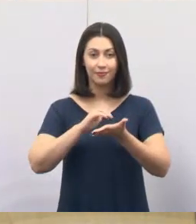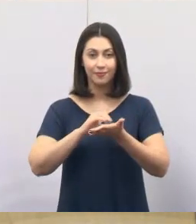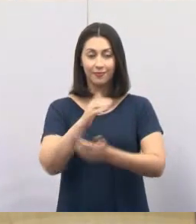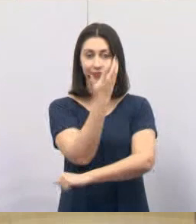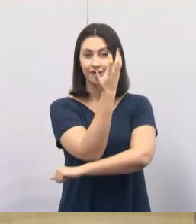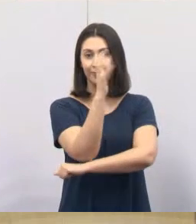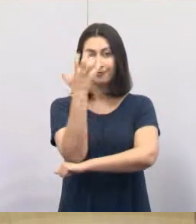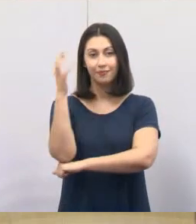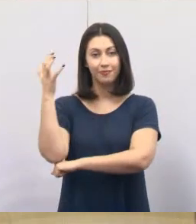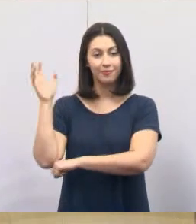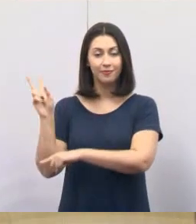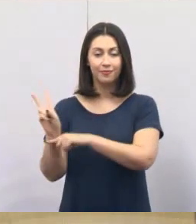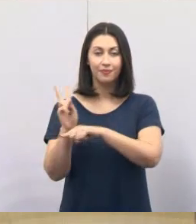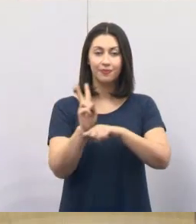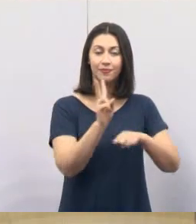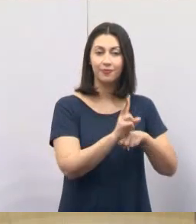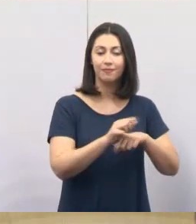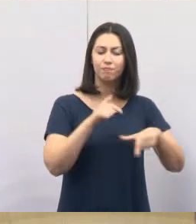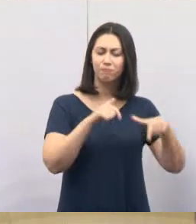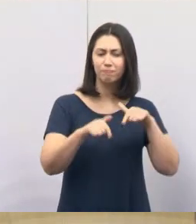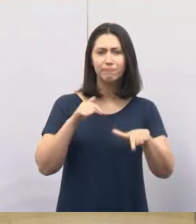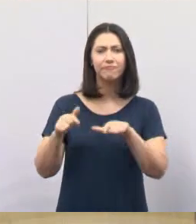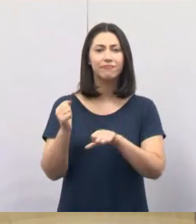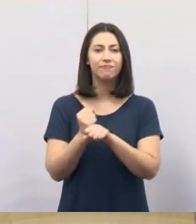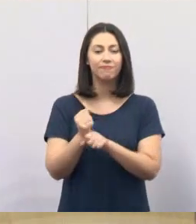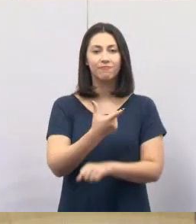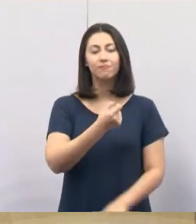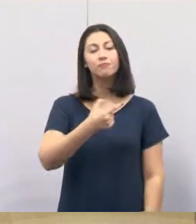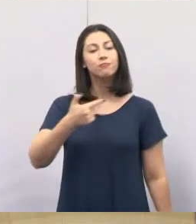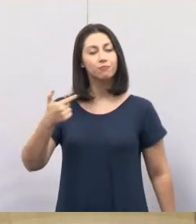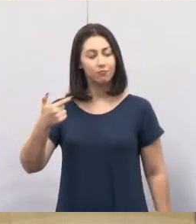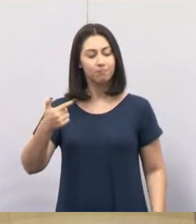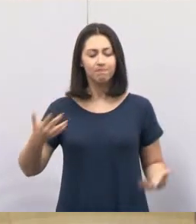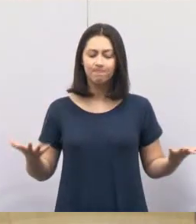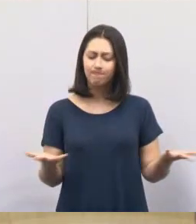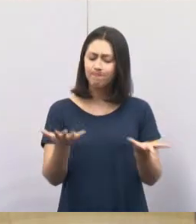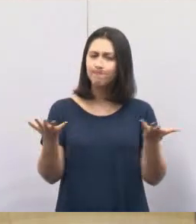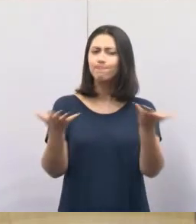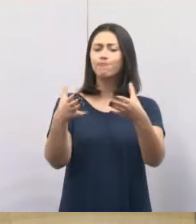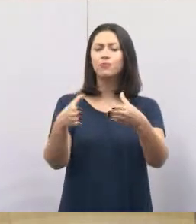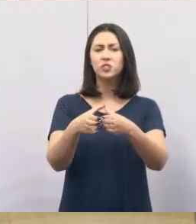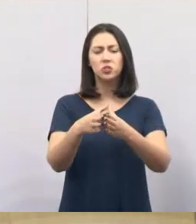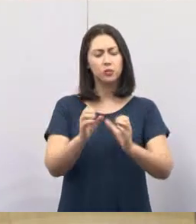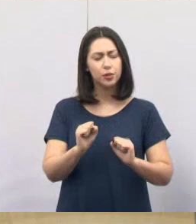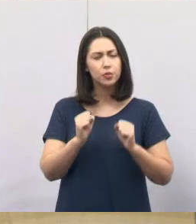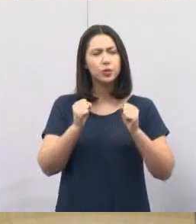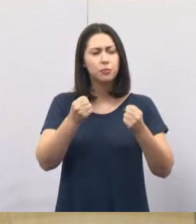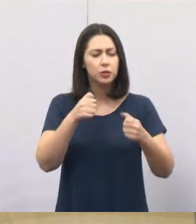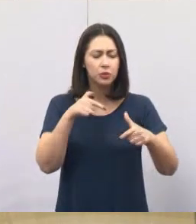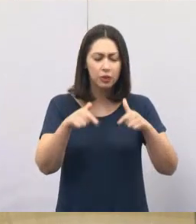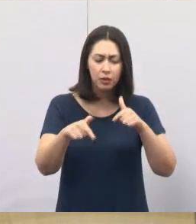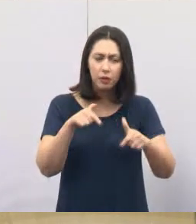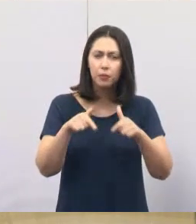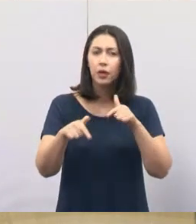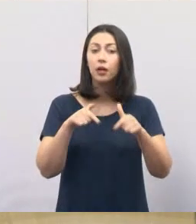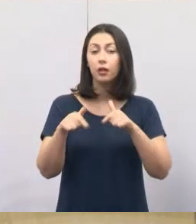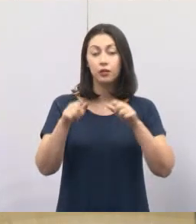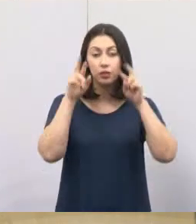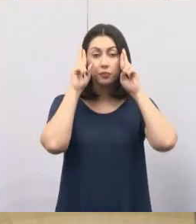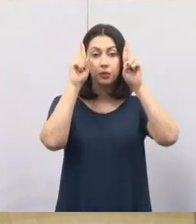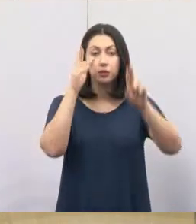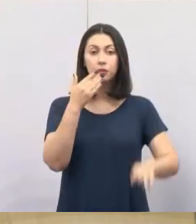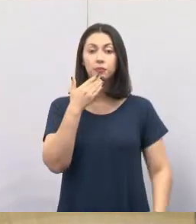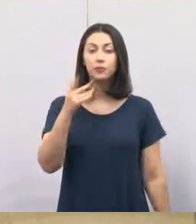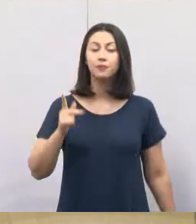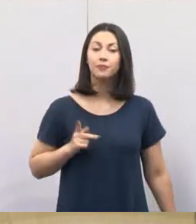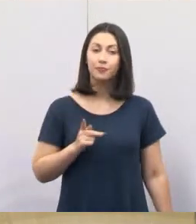de Meio Ambiente, Zeladoria Urbana, pelo serviço prestado no ano 2022. Enaltecendo o desempenho de toda a equipe ao longo desse ano, respeitosamente